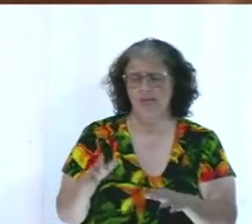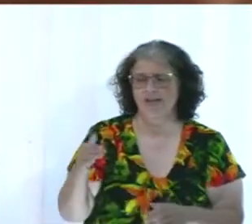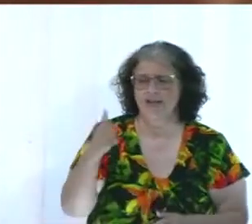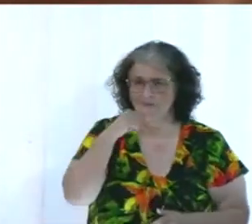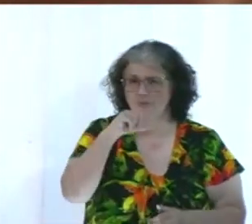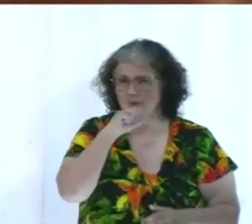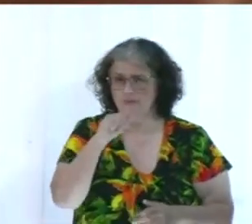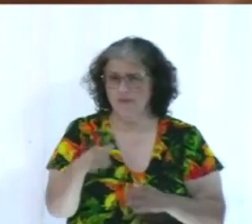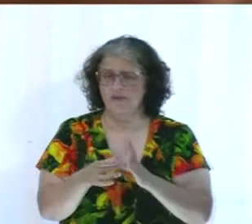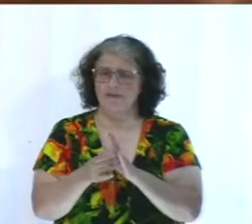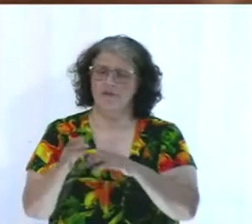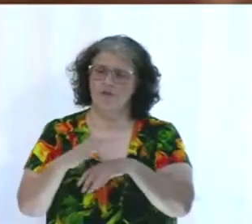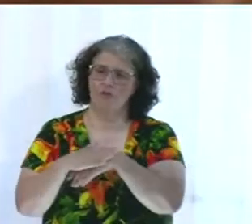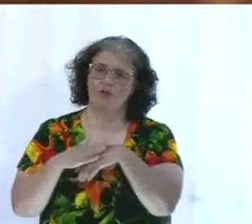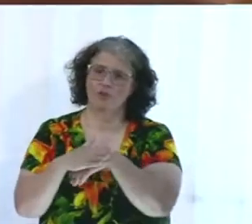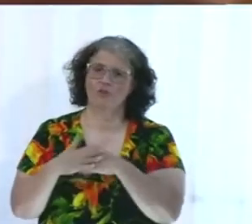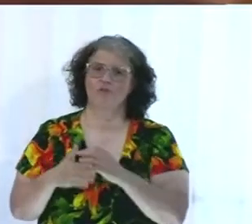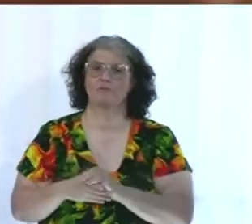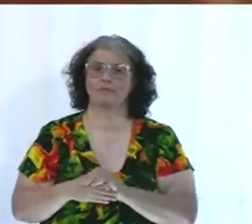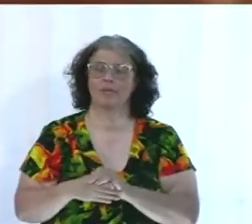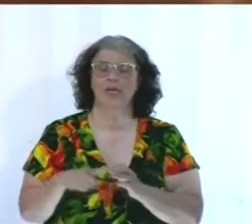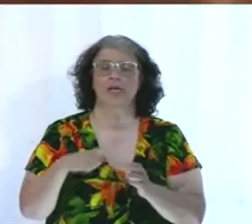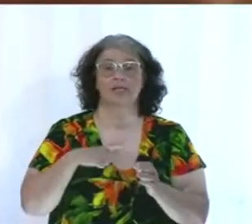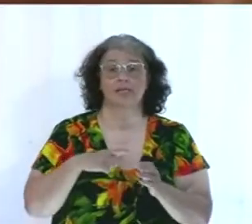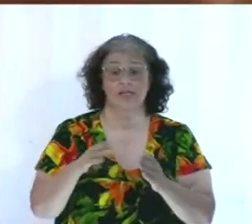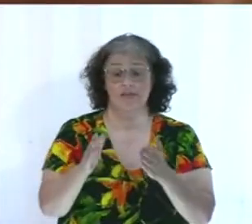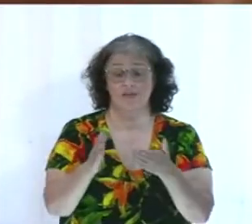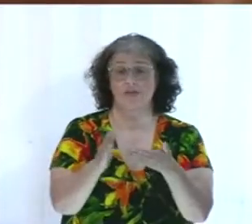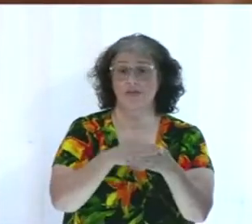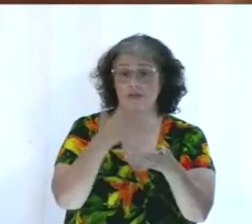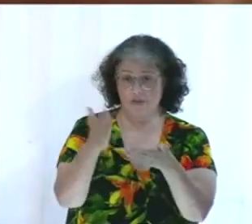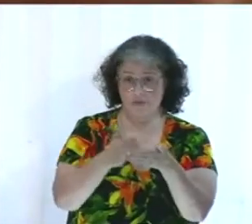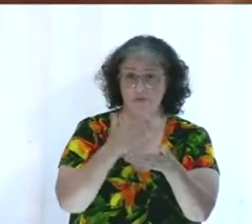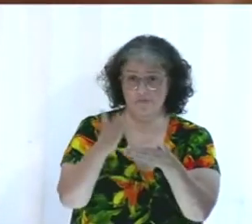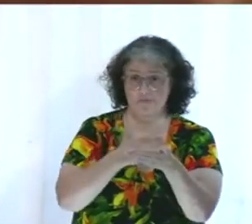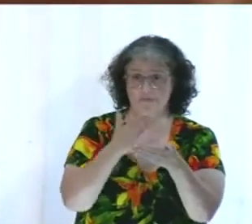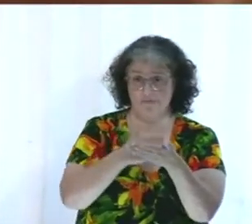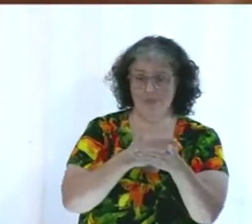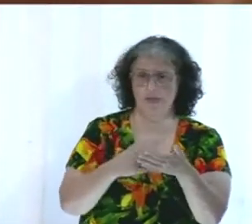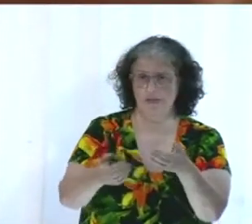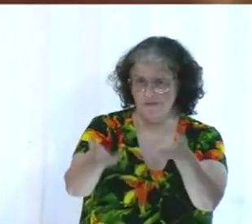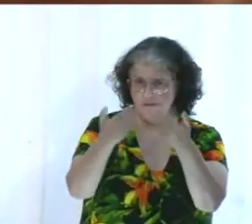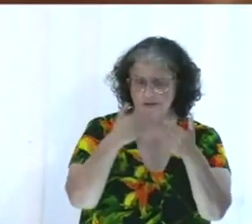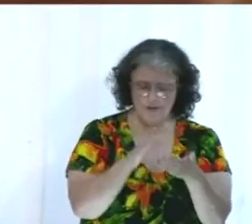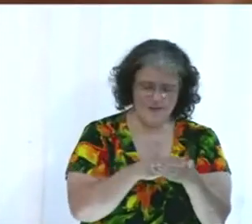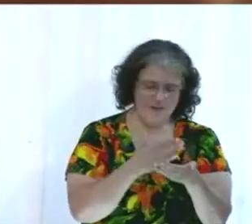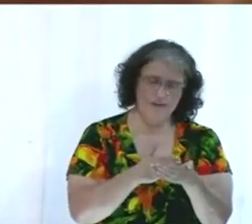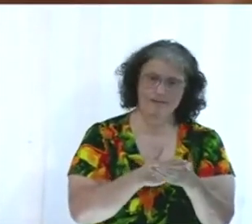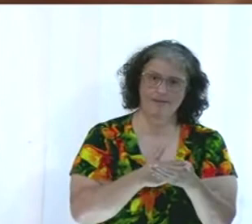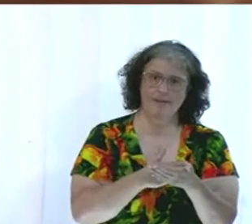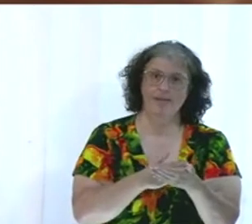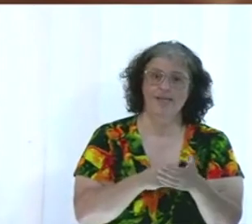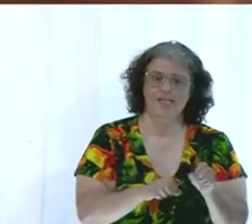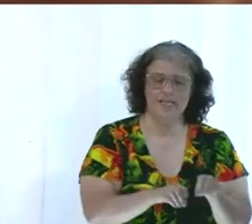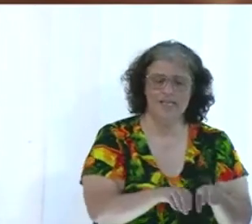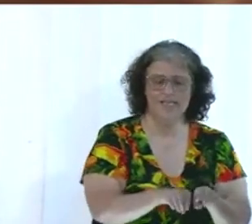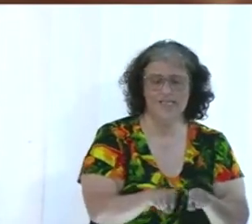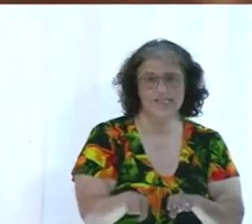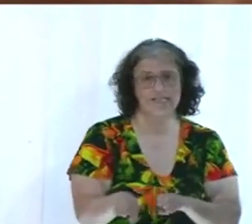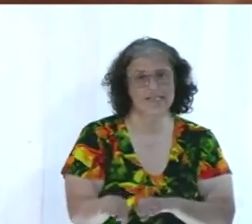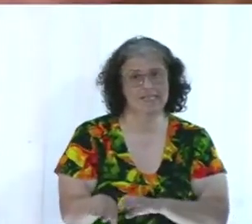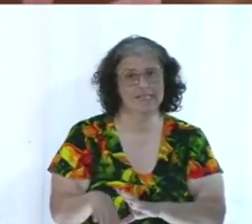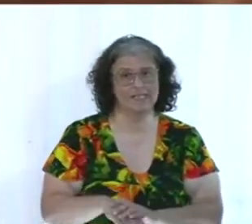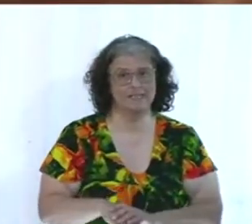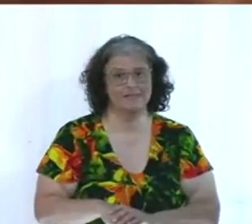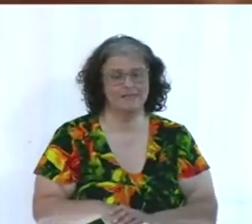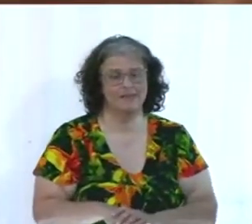assim. Pastor, onde vai sair isso? Vai sair numa livraria. Talvez você vai ver esse livro. Agora você diz assim, mas vai estar em letras